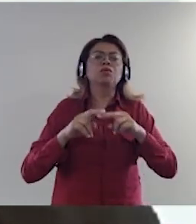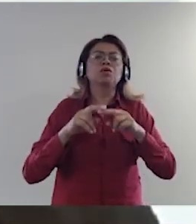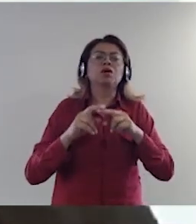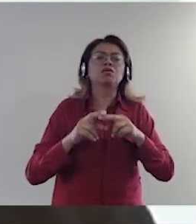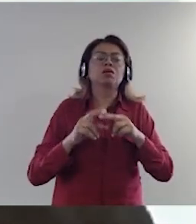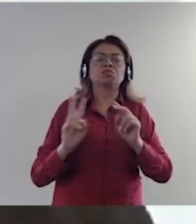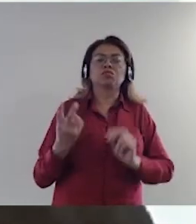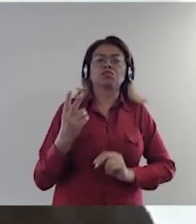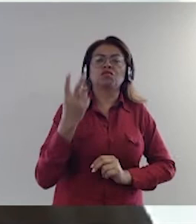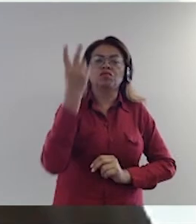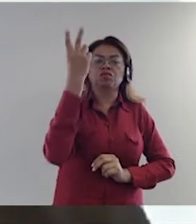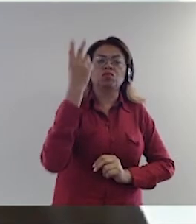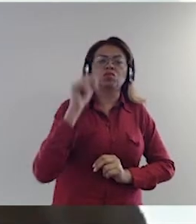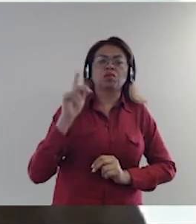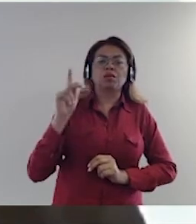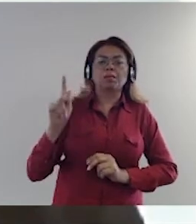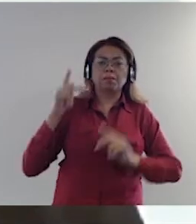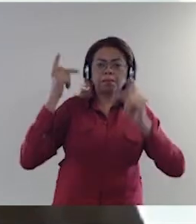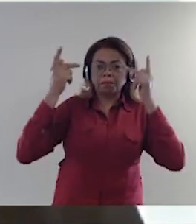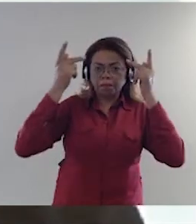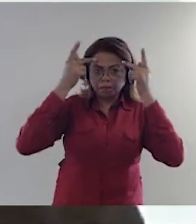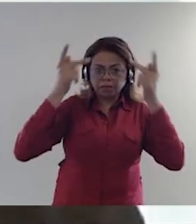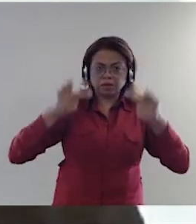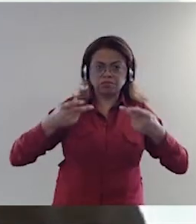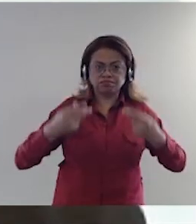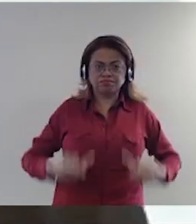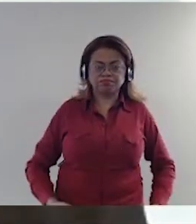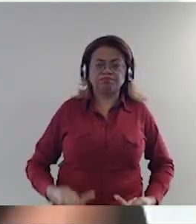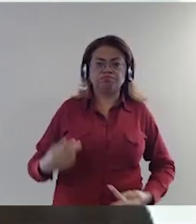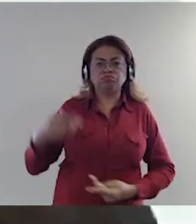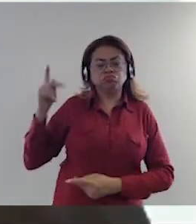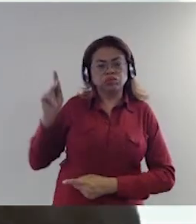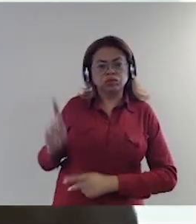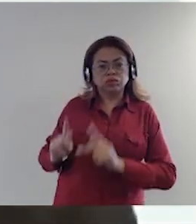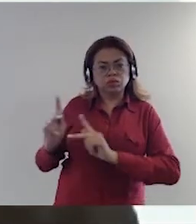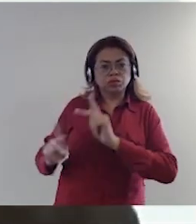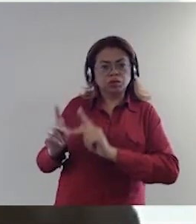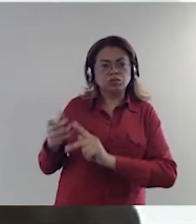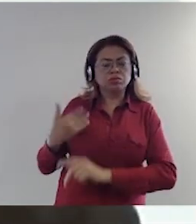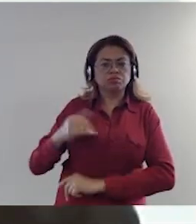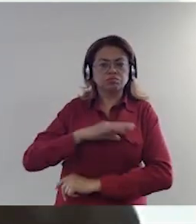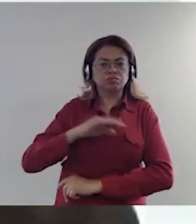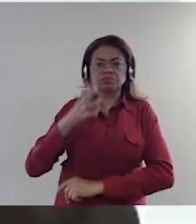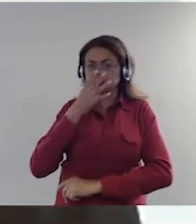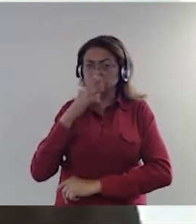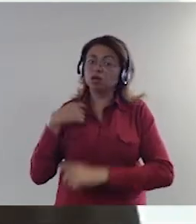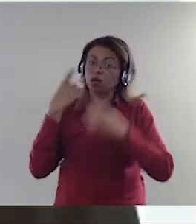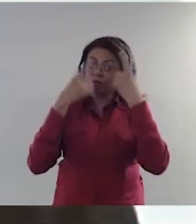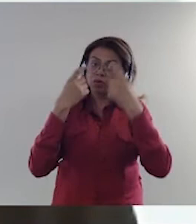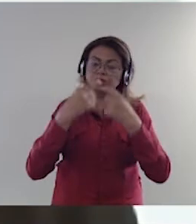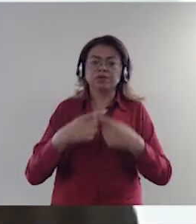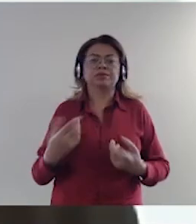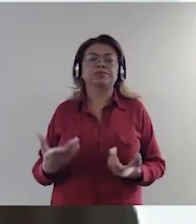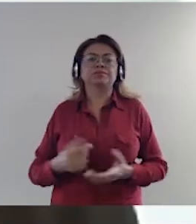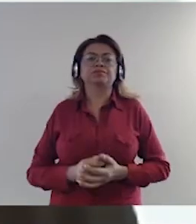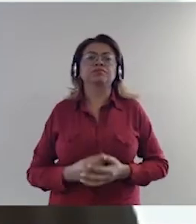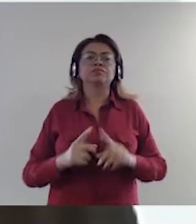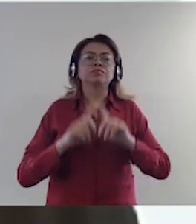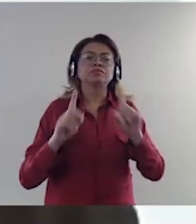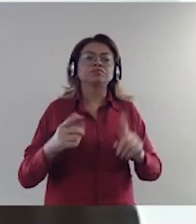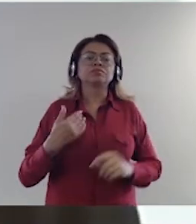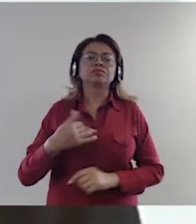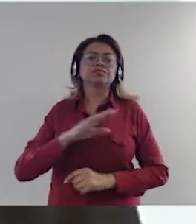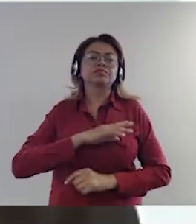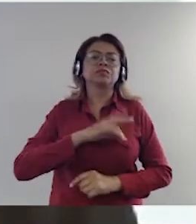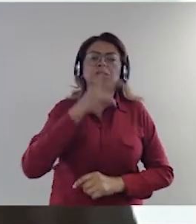Paulo Lobo é um humanista e creio que todos nós compartilhamos dessa preocupação, mas é